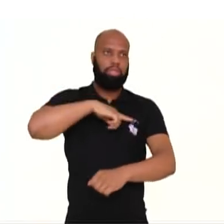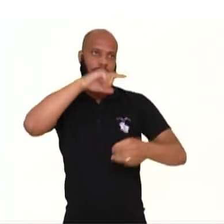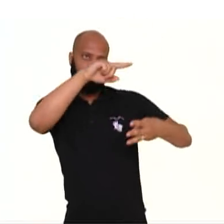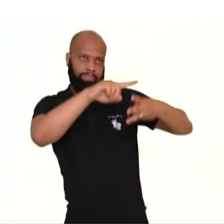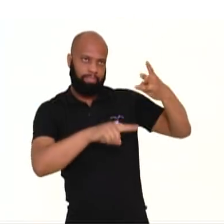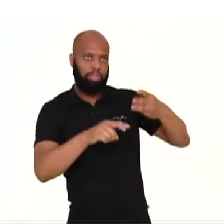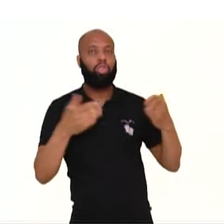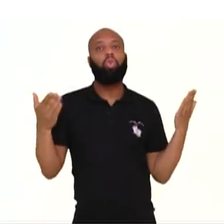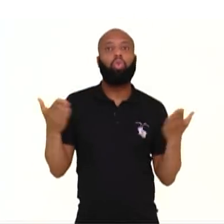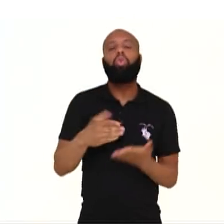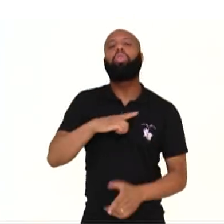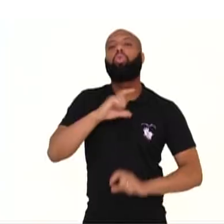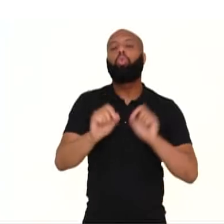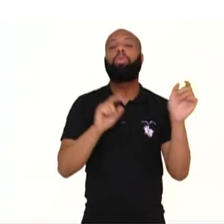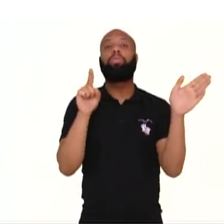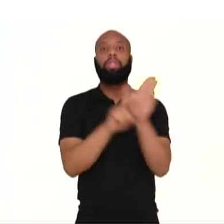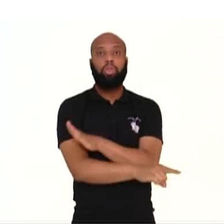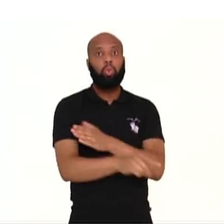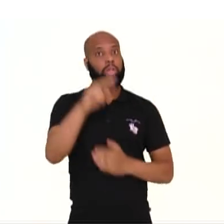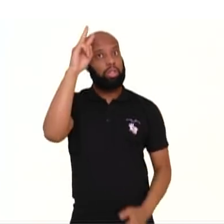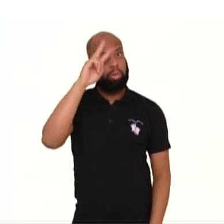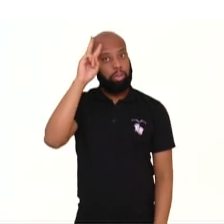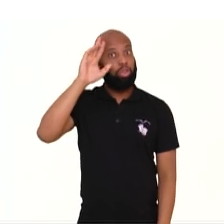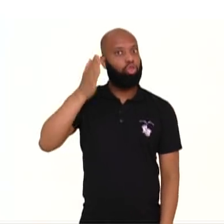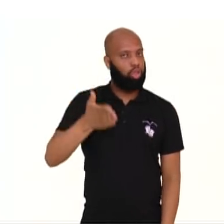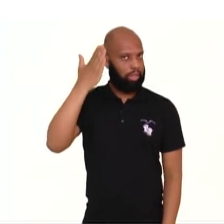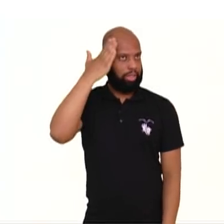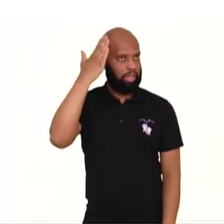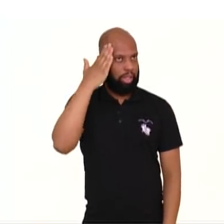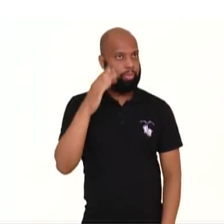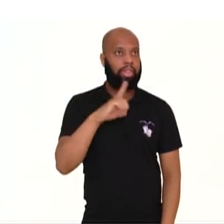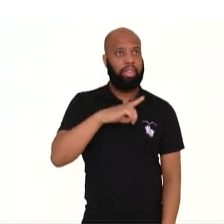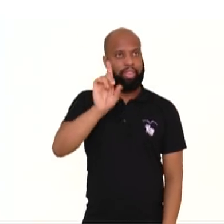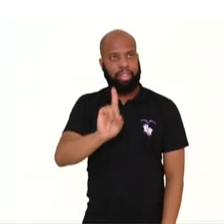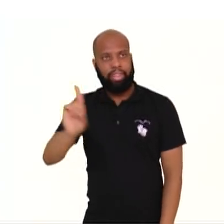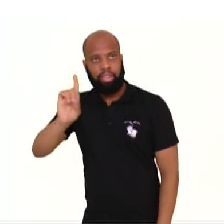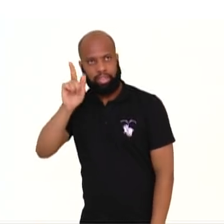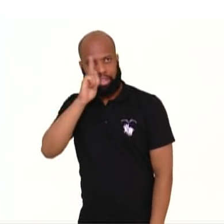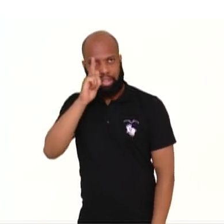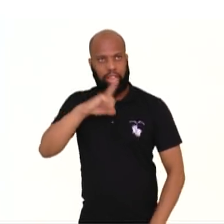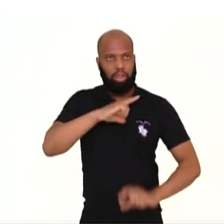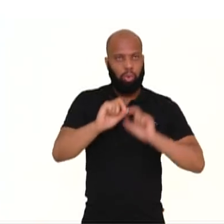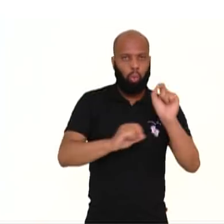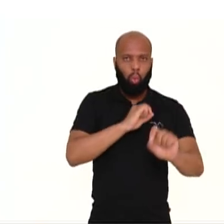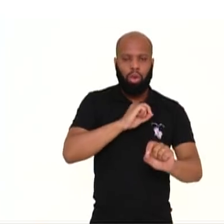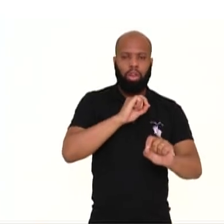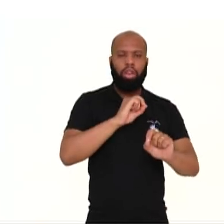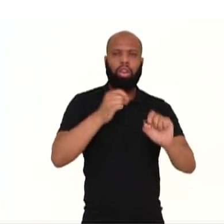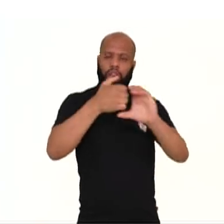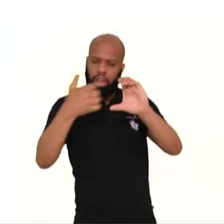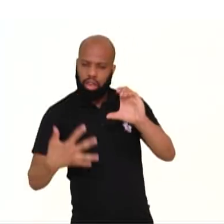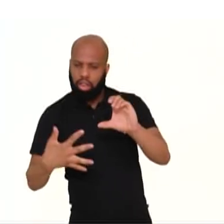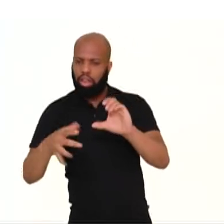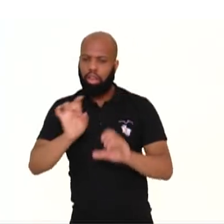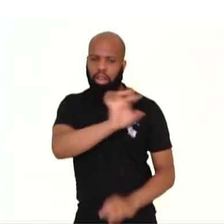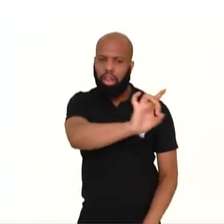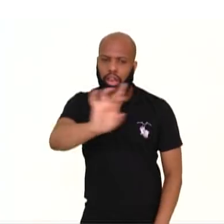hoje vamos começar com um quiz lembrando aquilo que nós já sabemos. Os deuses gregos tinham suas atribuições